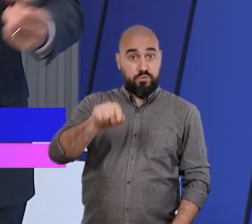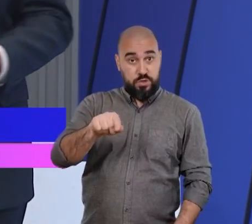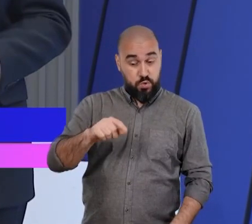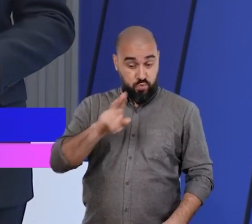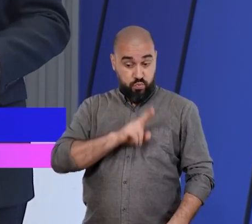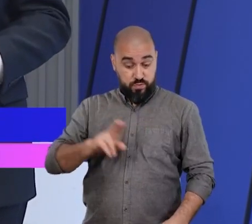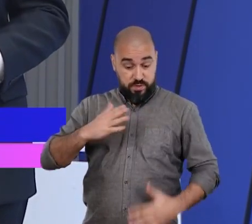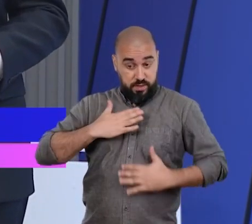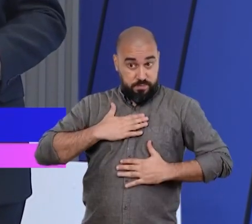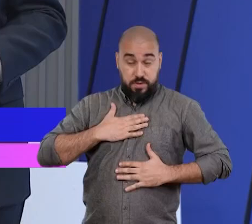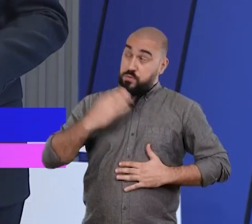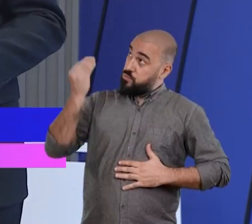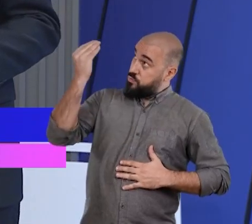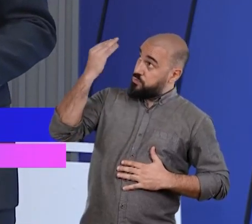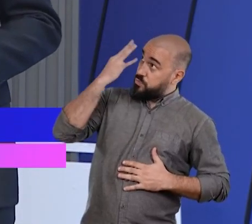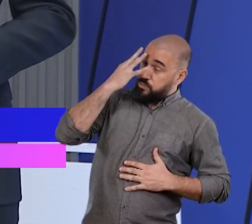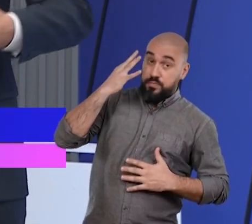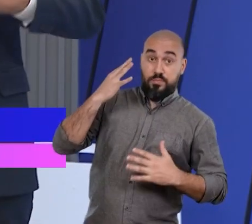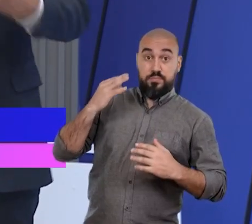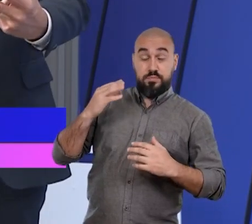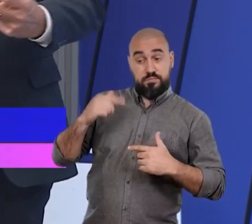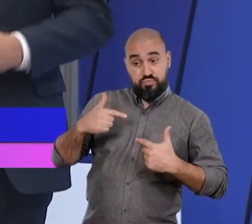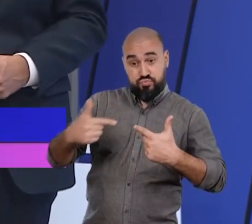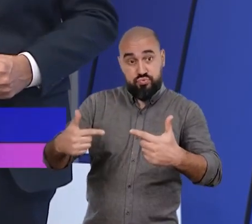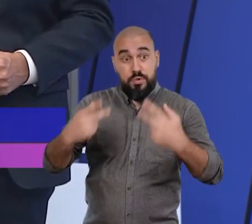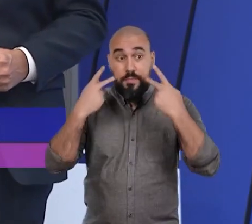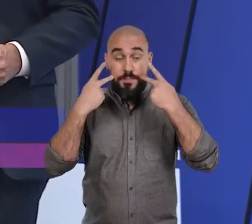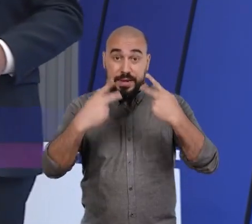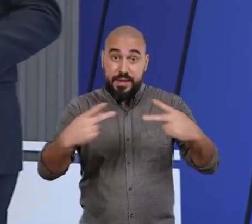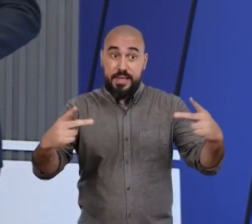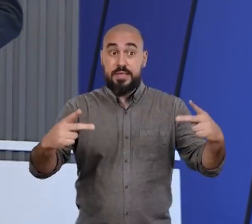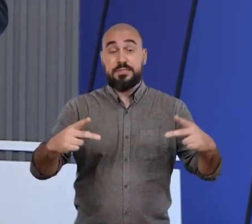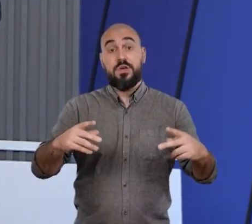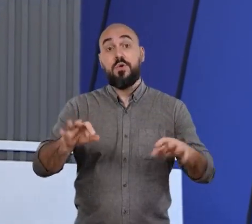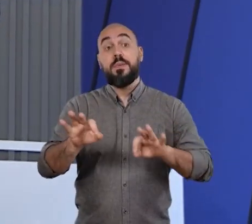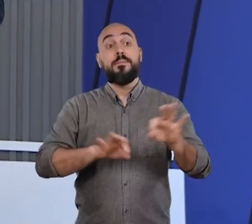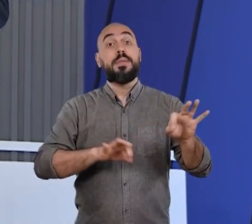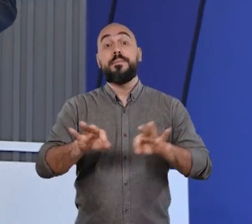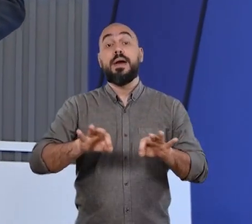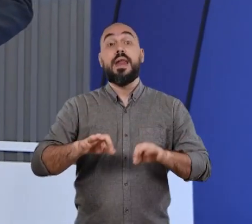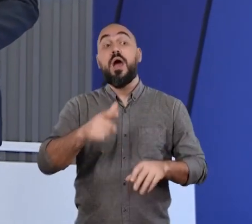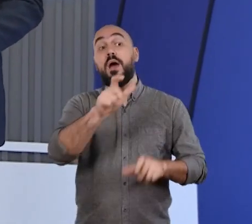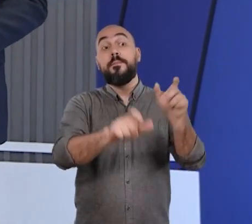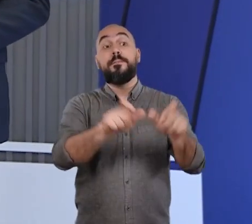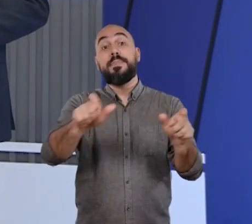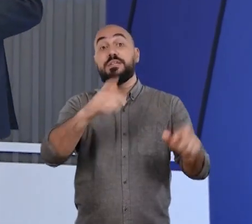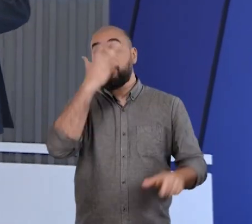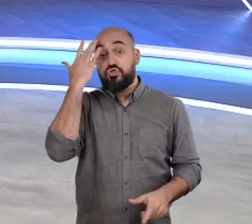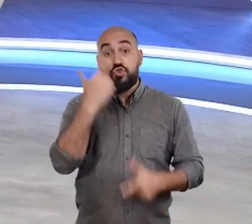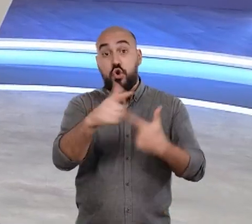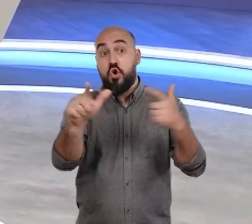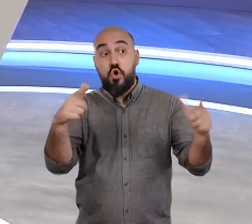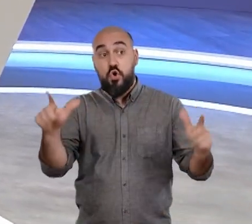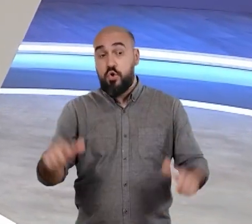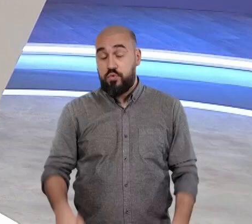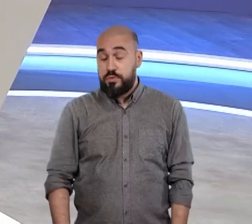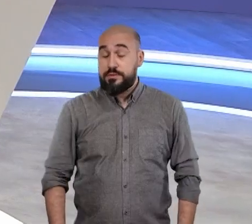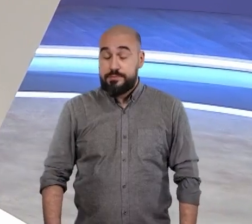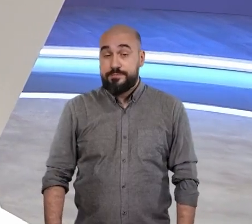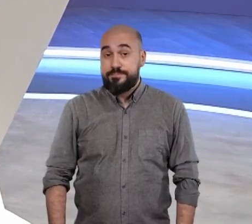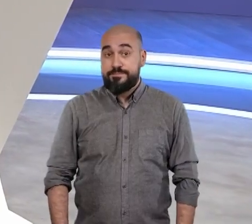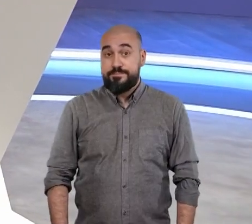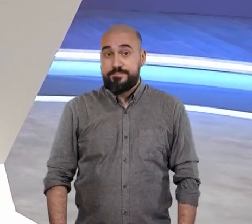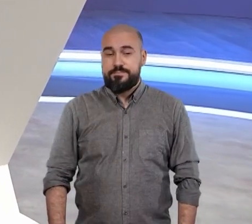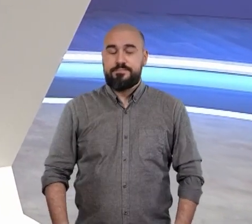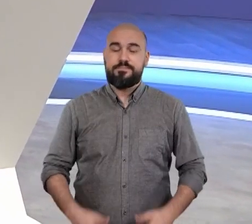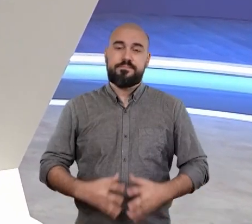você tem e aquilo que Deus te deu na pregação do evangelho para preparar outras pessoas.